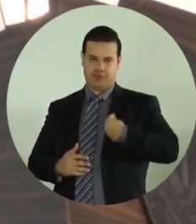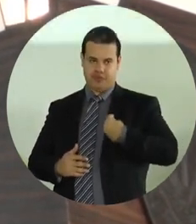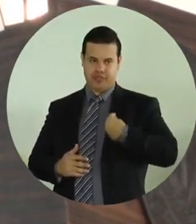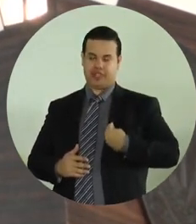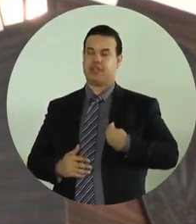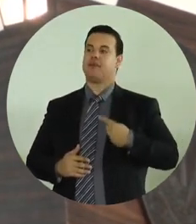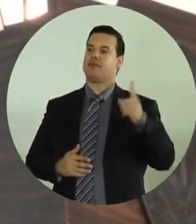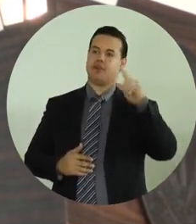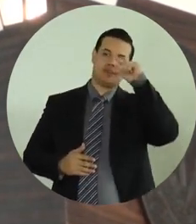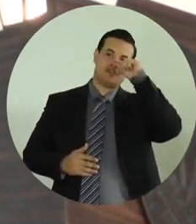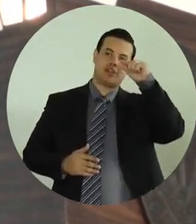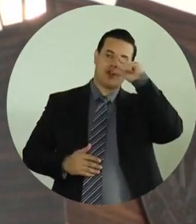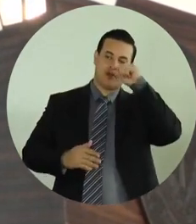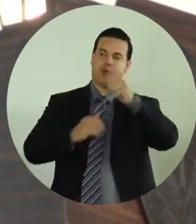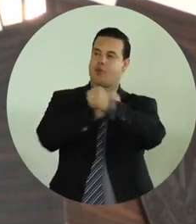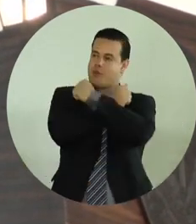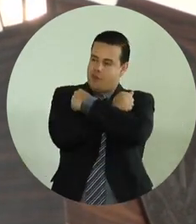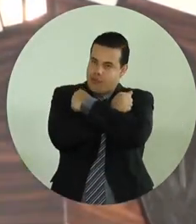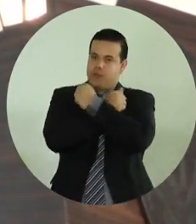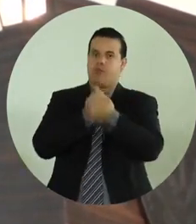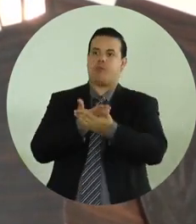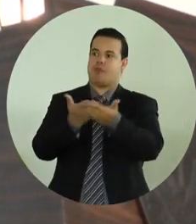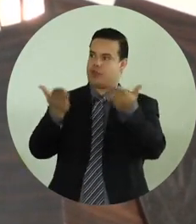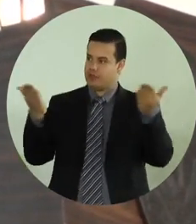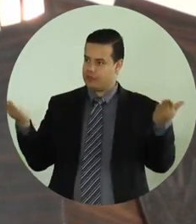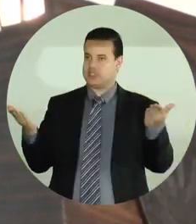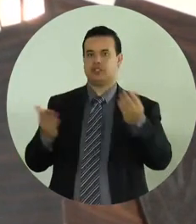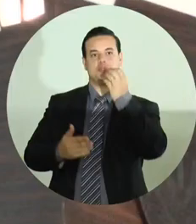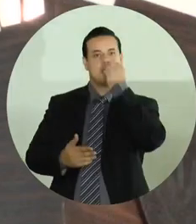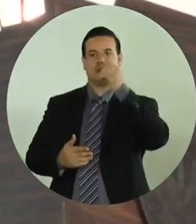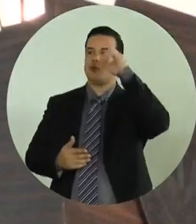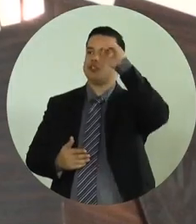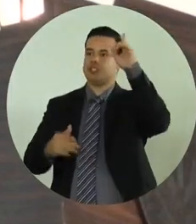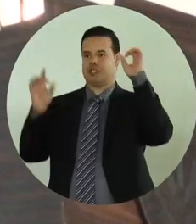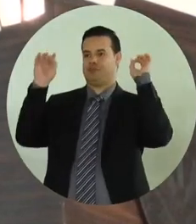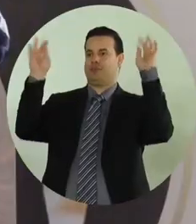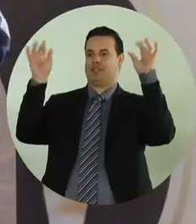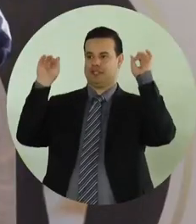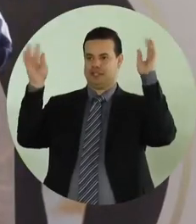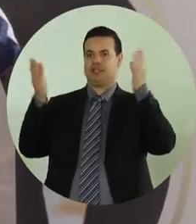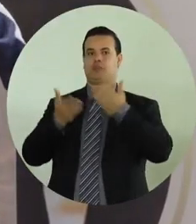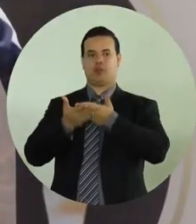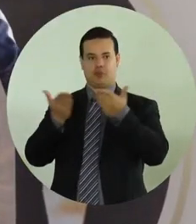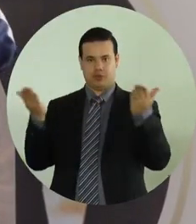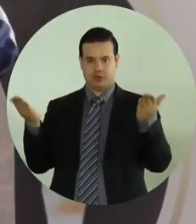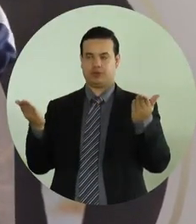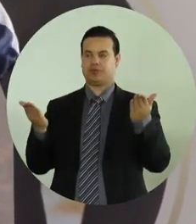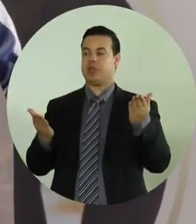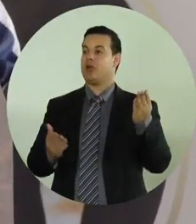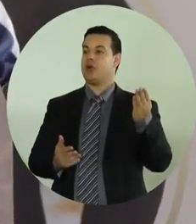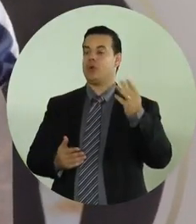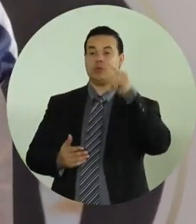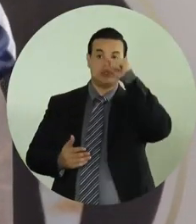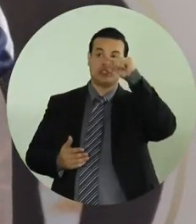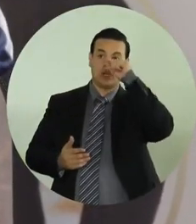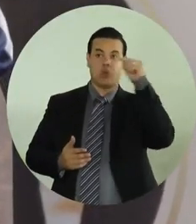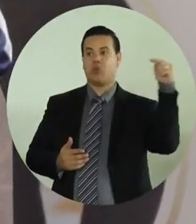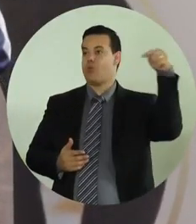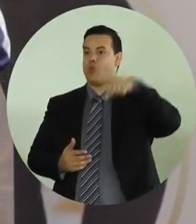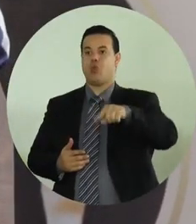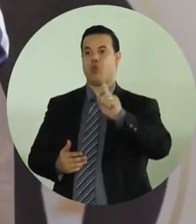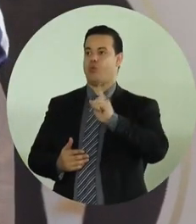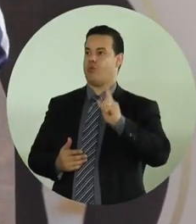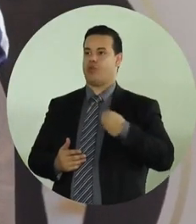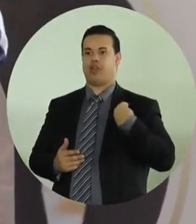senhores um abraço afetivo e um bom dia muito especial. E o fato dele não estar aqui presente